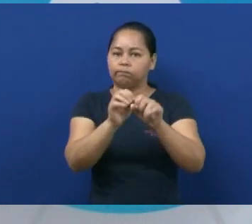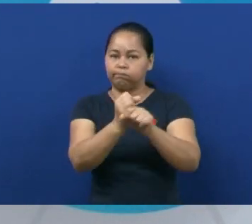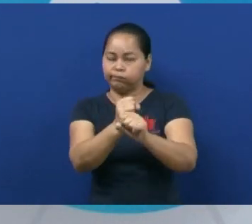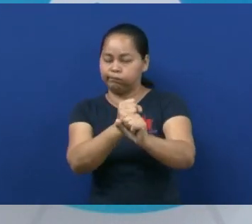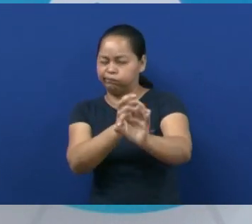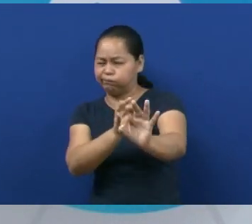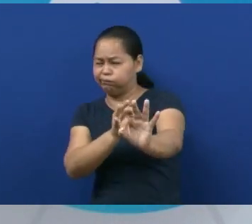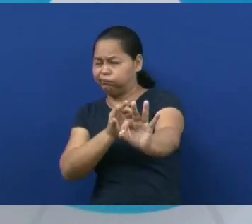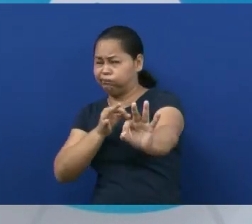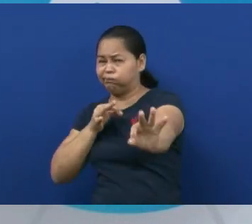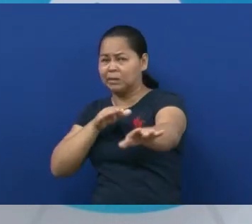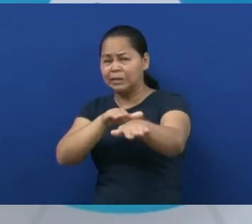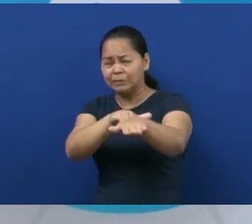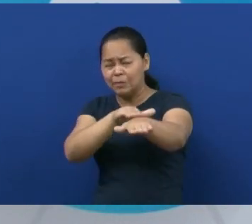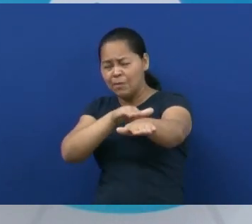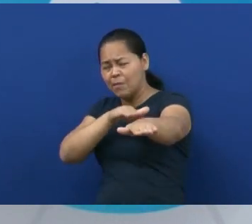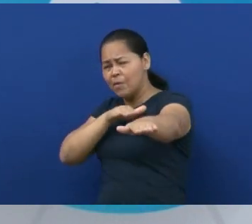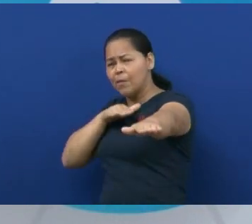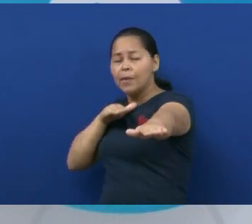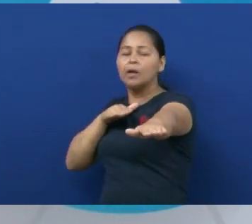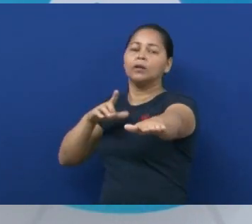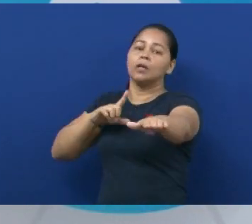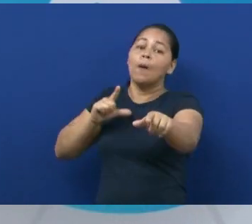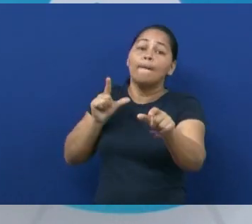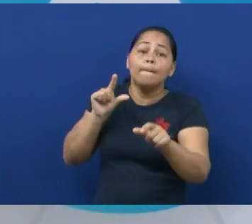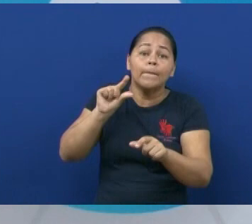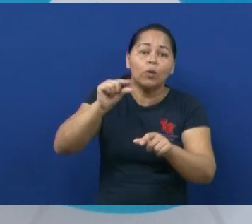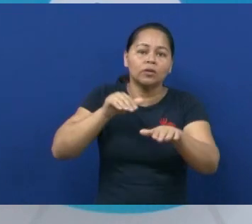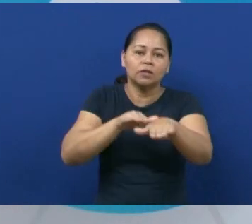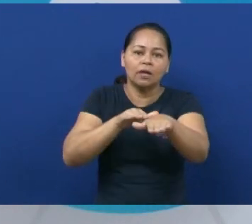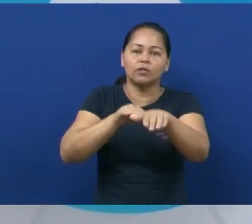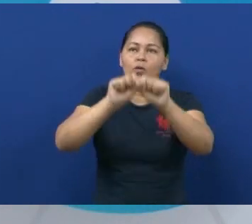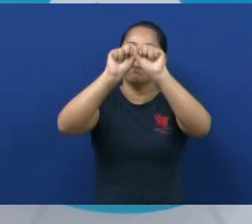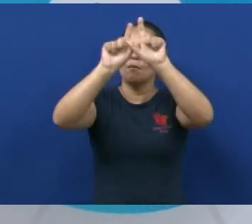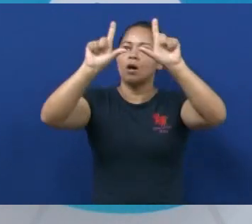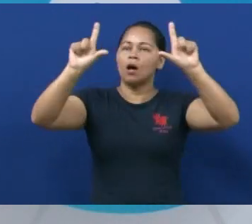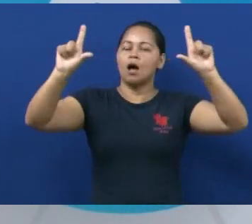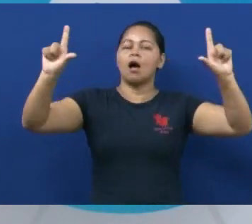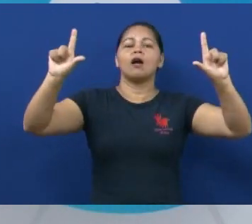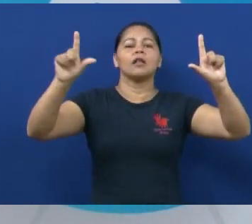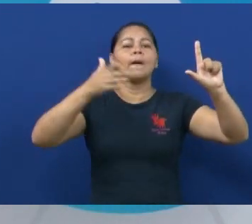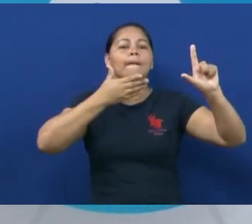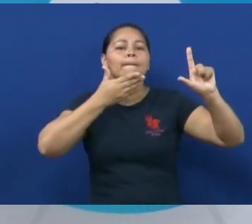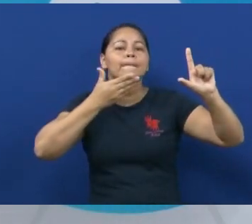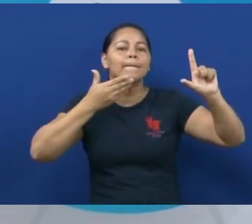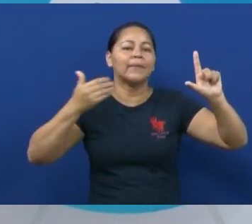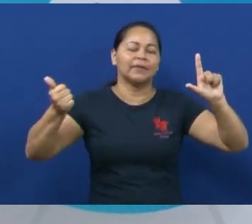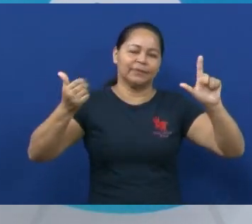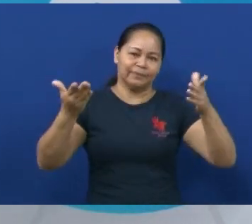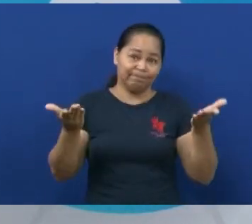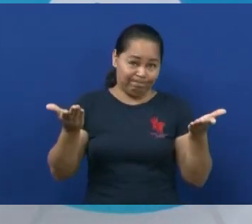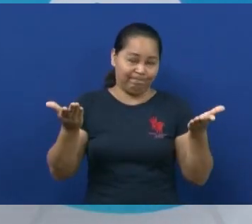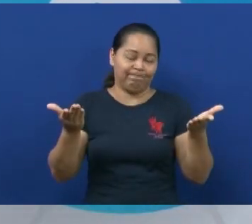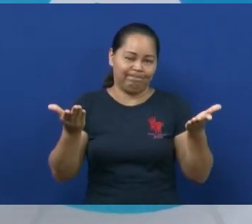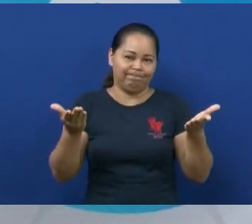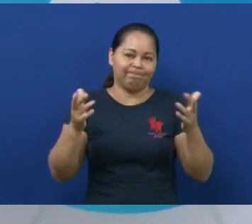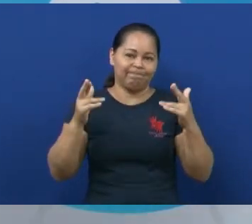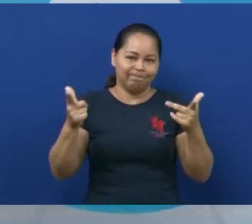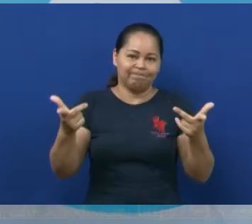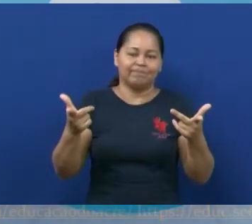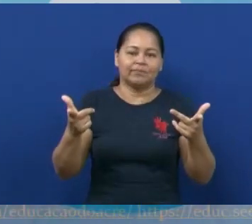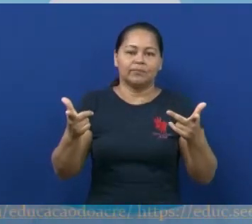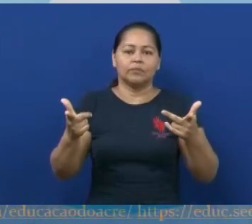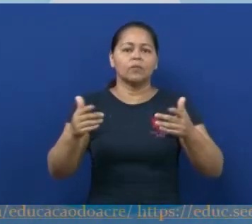de congestionamento. Nós mostramos aí poucos carros e o céu bem mais limpo, com uma sensível diferença, E a